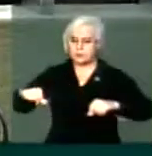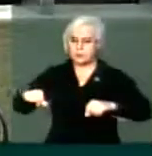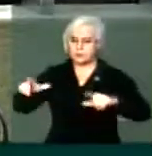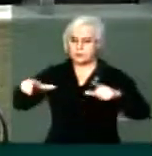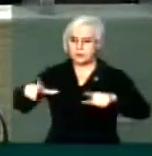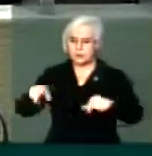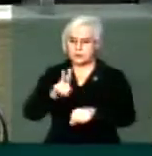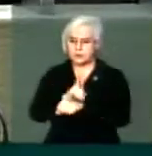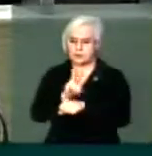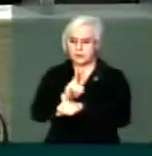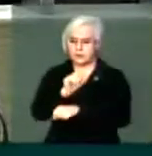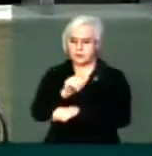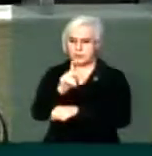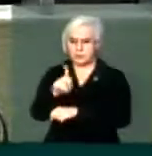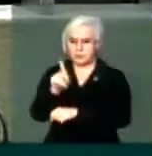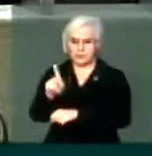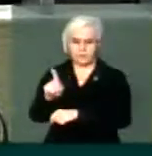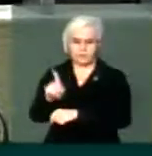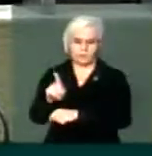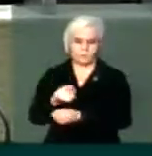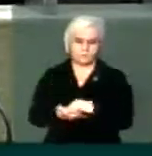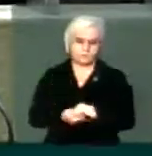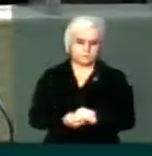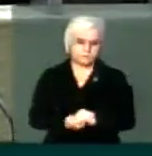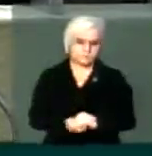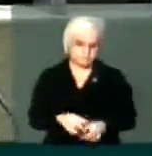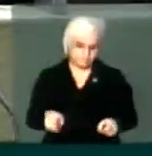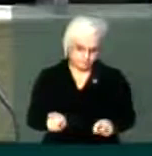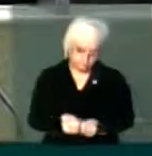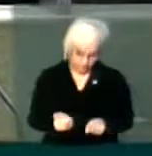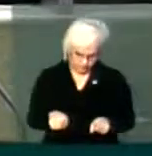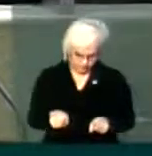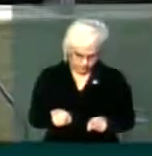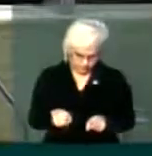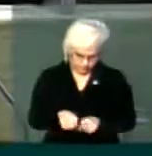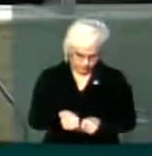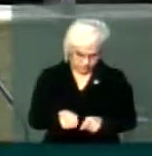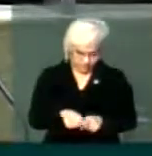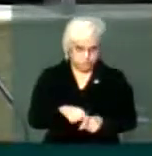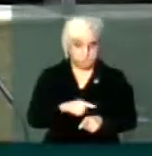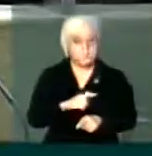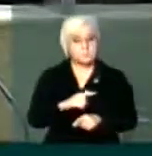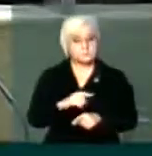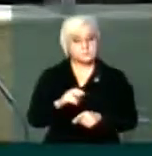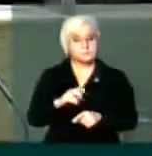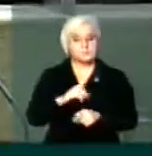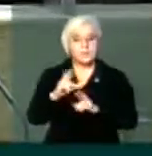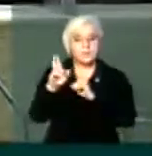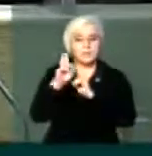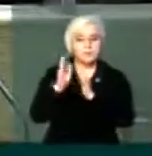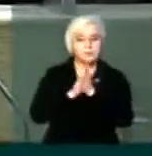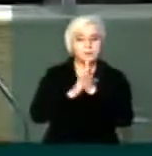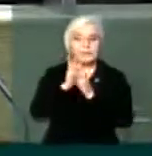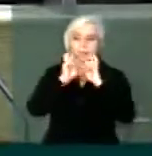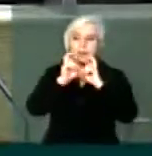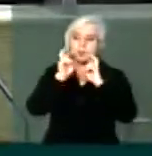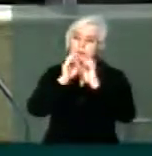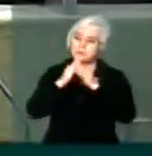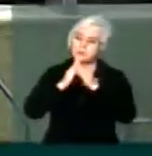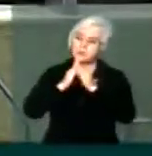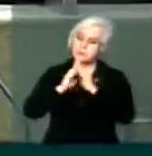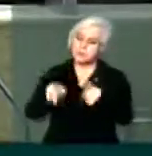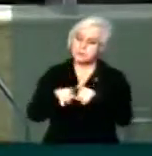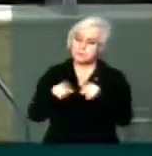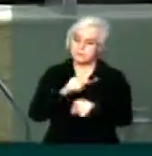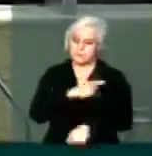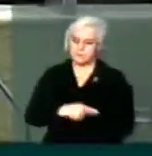às áreas permanentes de preservação ambiental e que, apesar da esperança nas manifestações que pediam